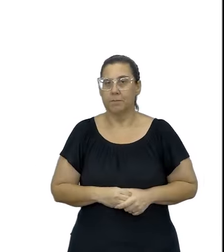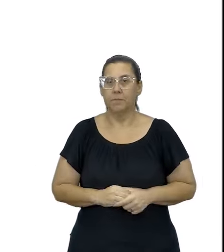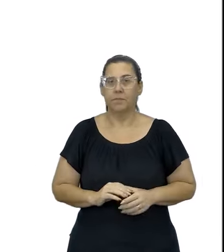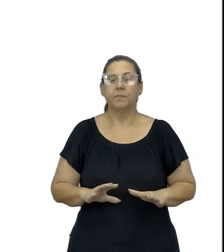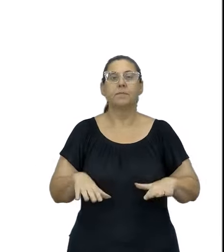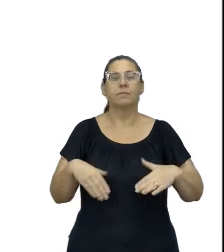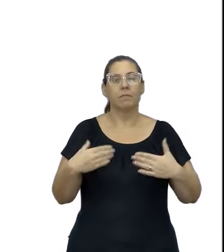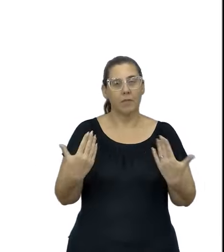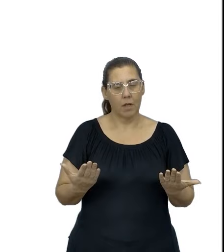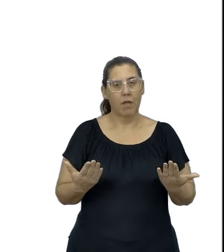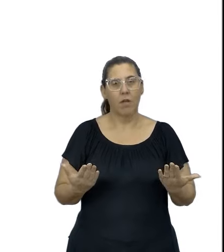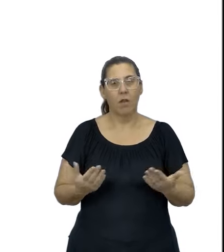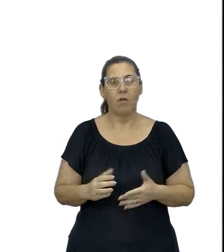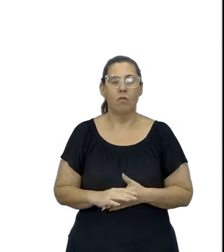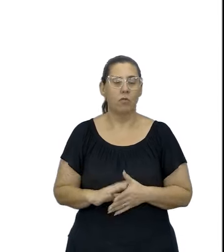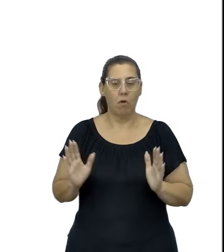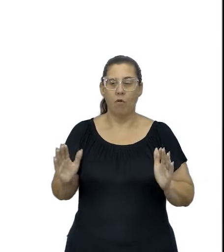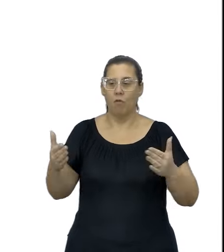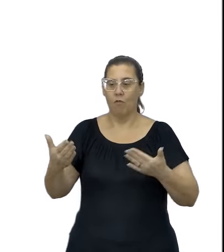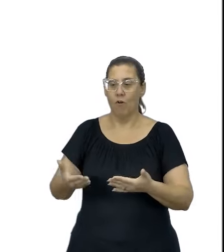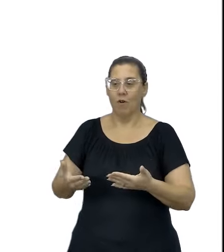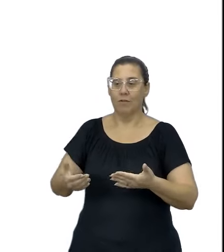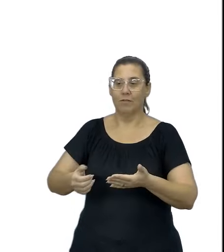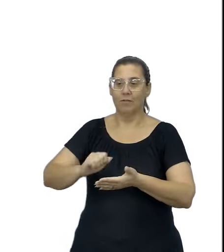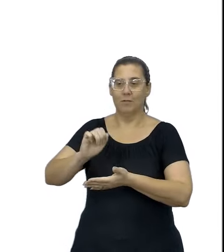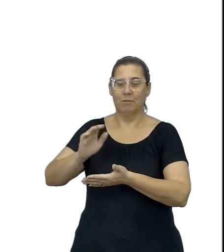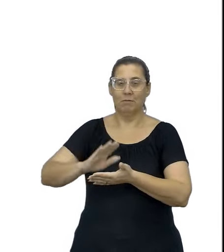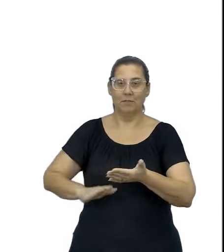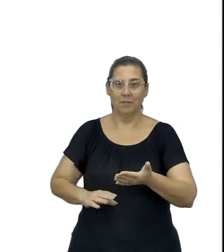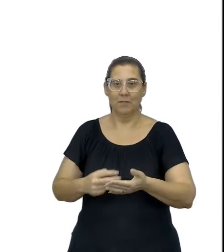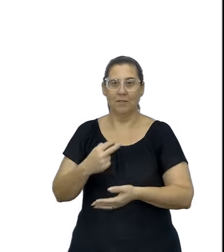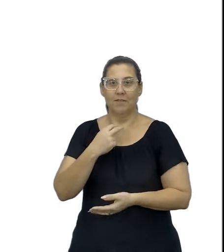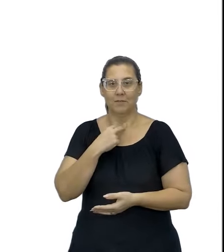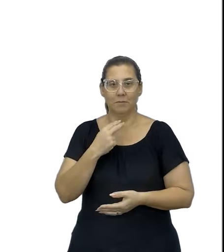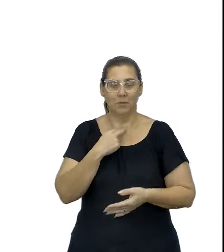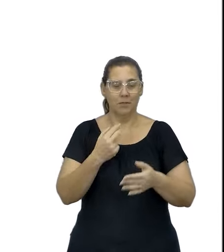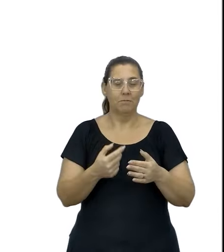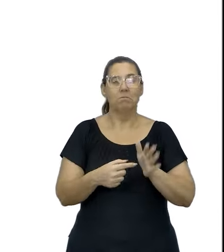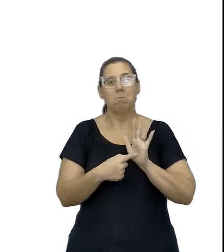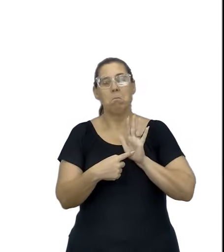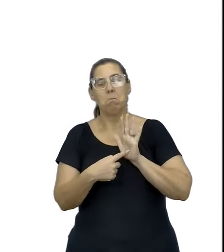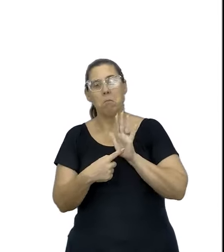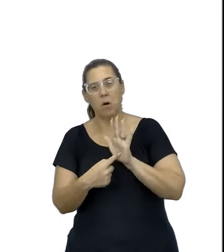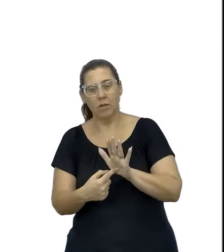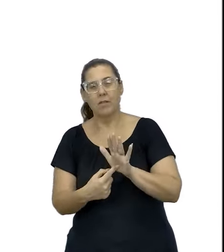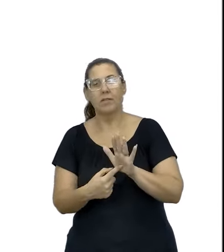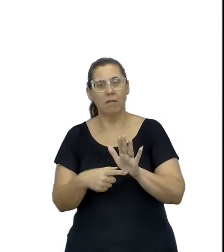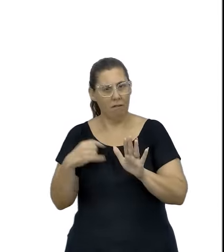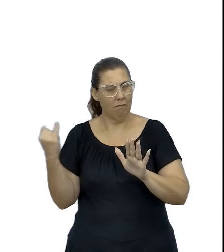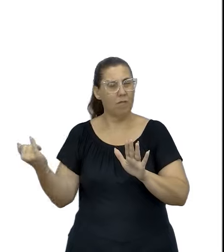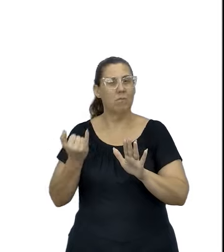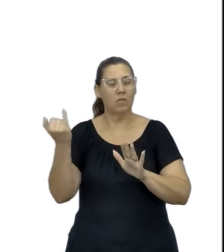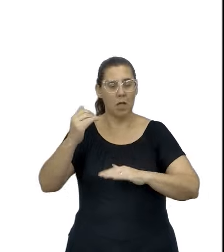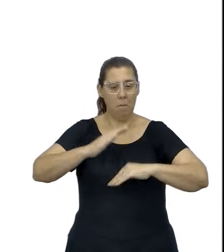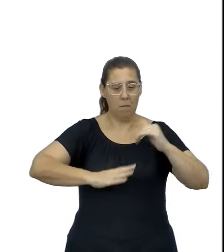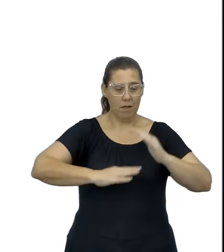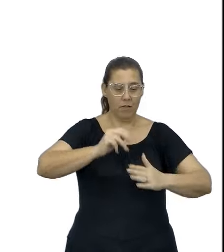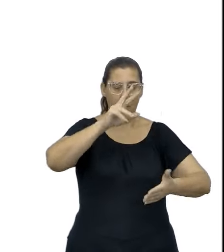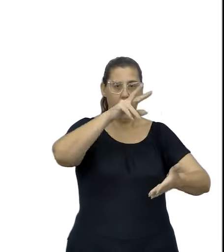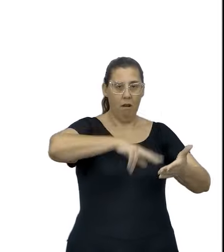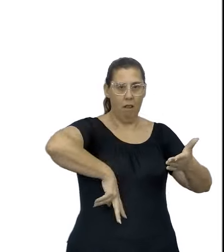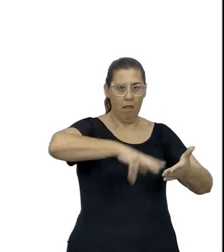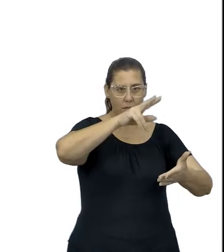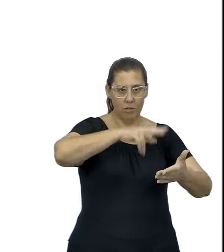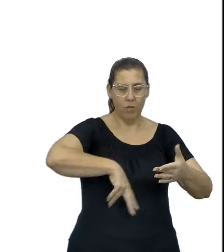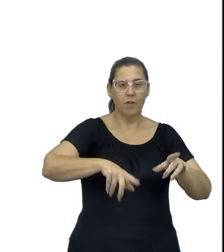entanto, embora não seja o foco da atividade, a gente não pode deixar de apontar que também há a habilidade de leituras